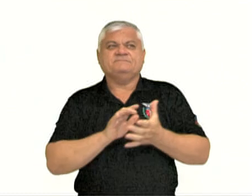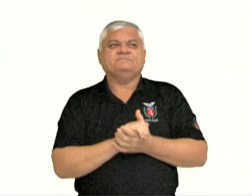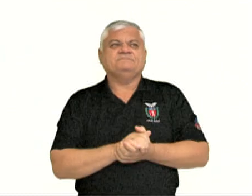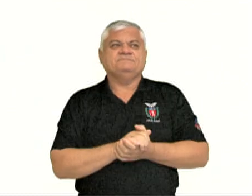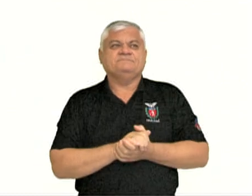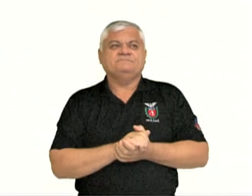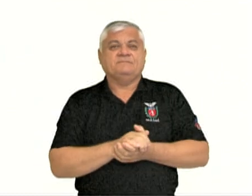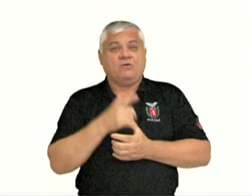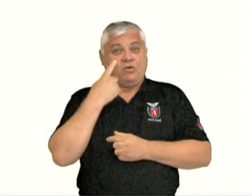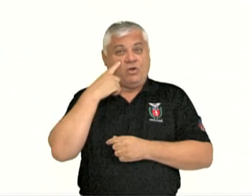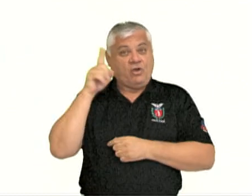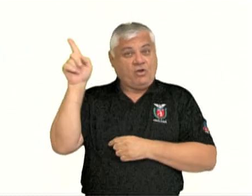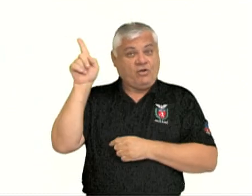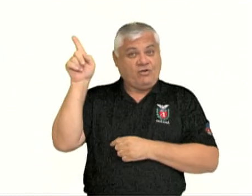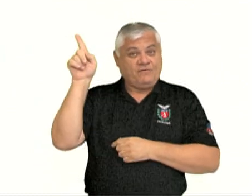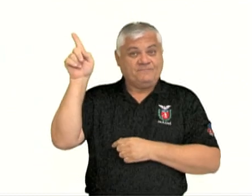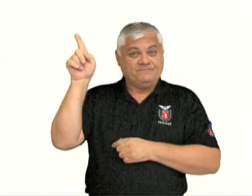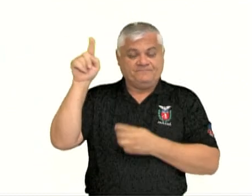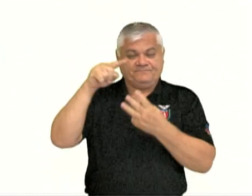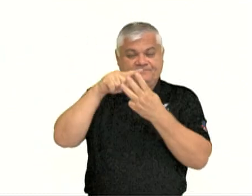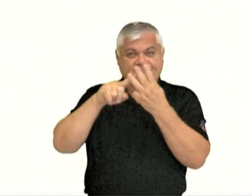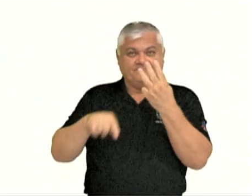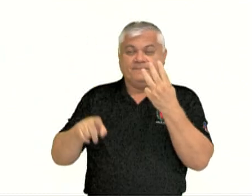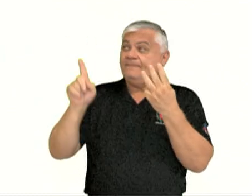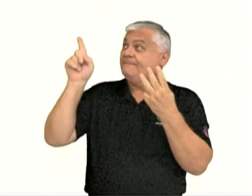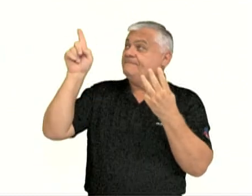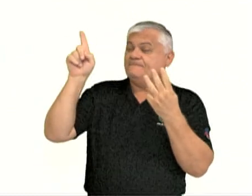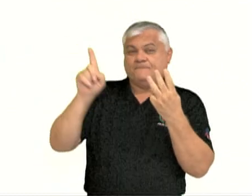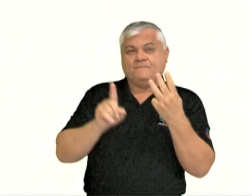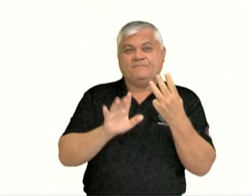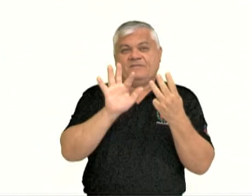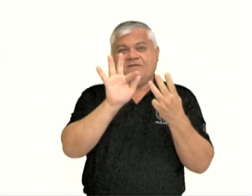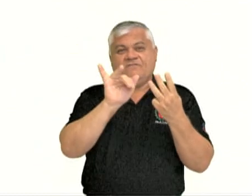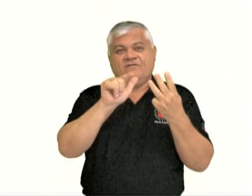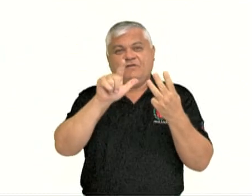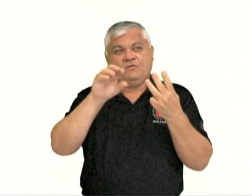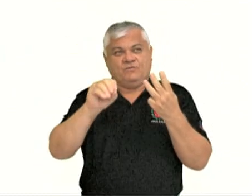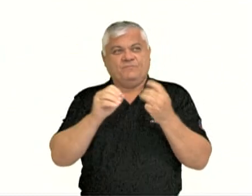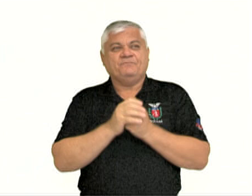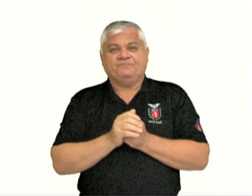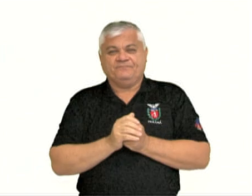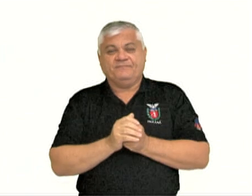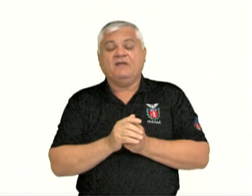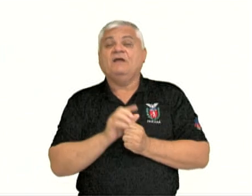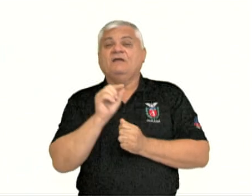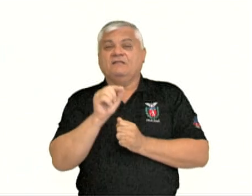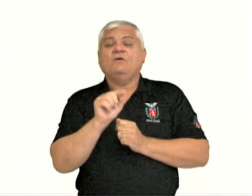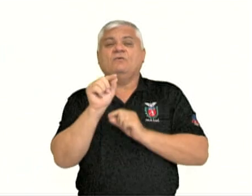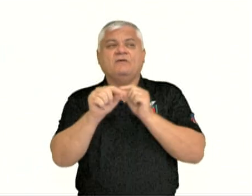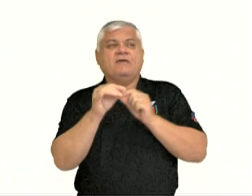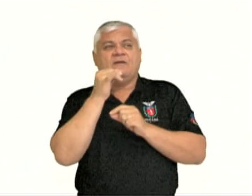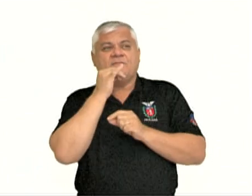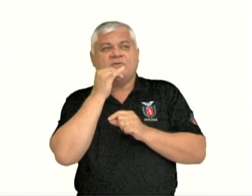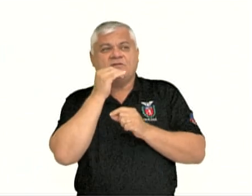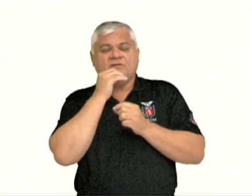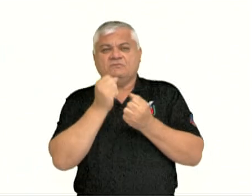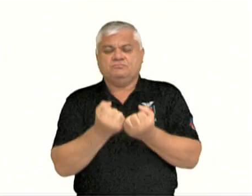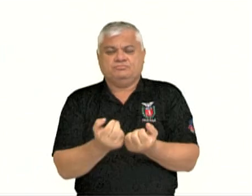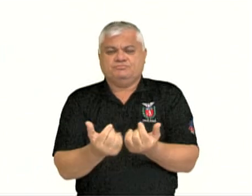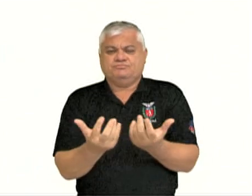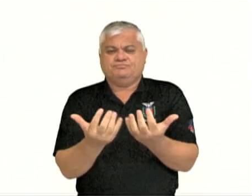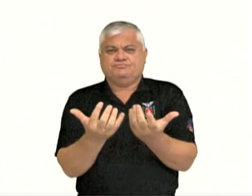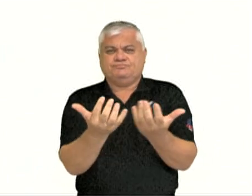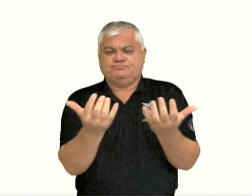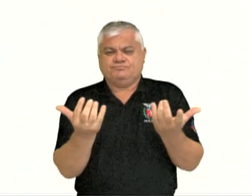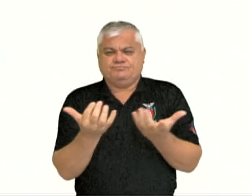Então, aqui eu tenho um representante dos 3 filos para vocês, tá? Filo Anthocerópita, que fica para os